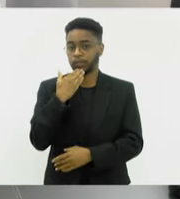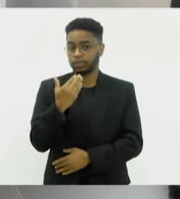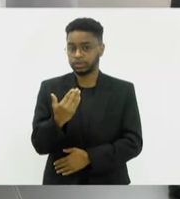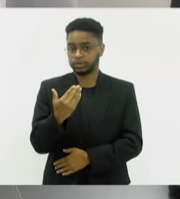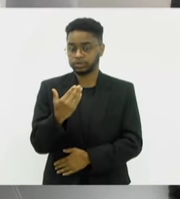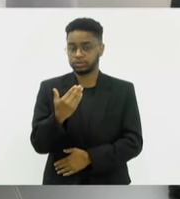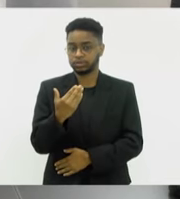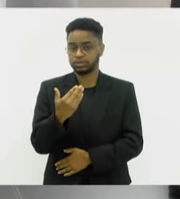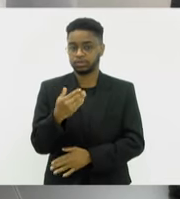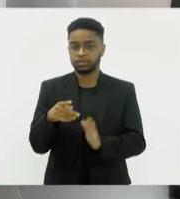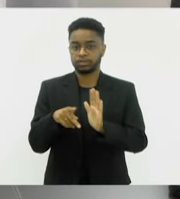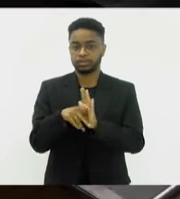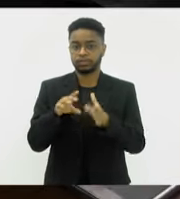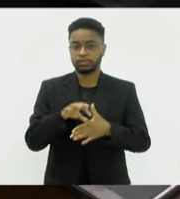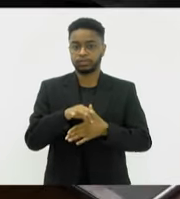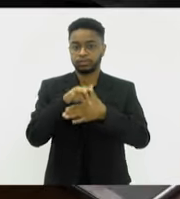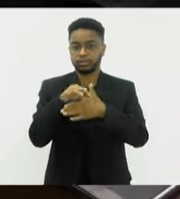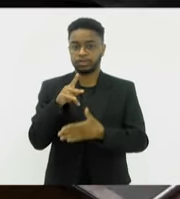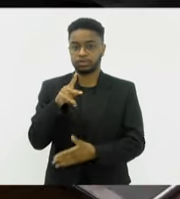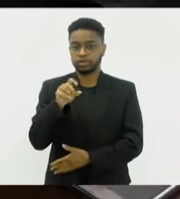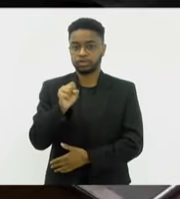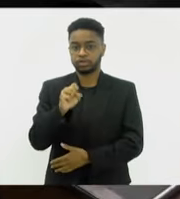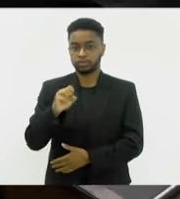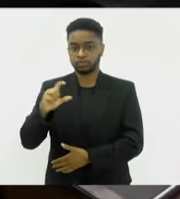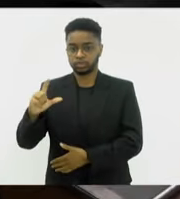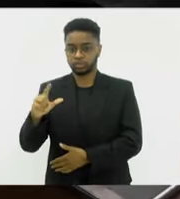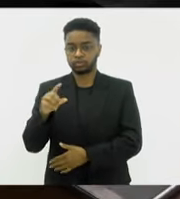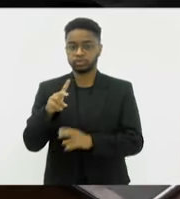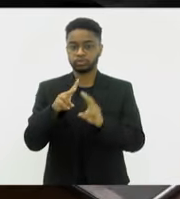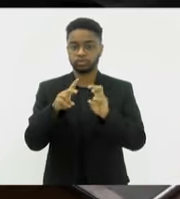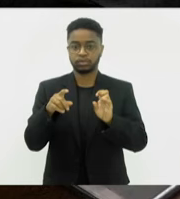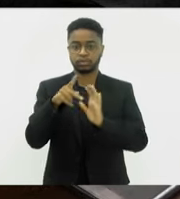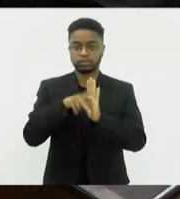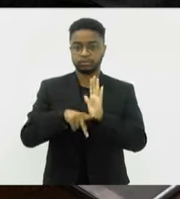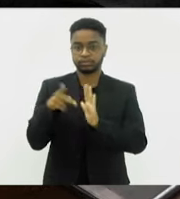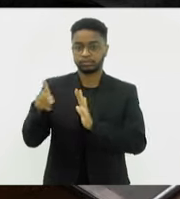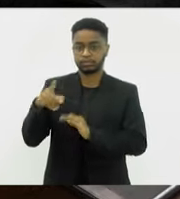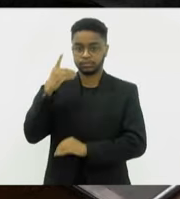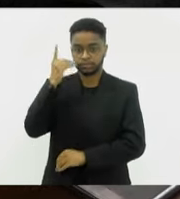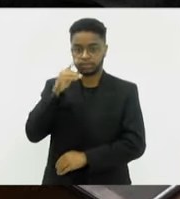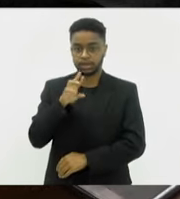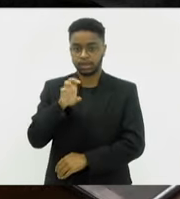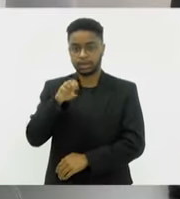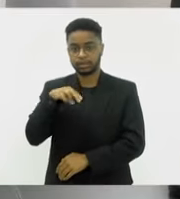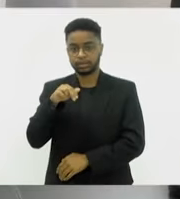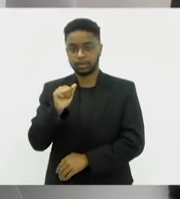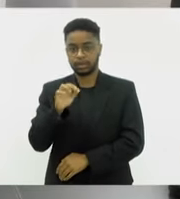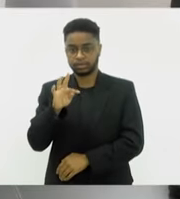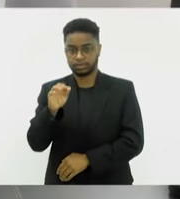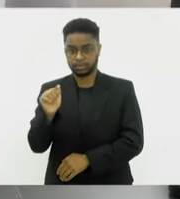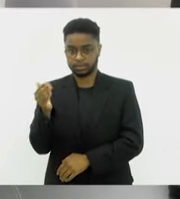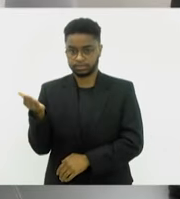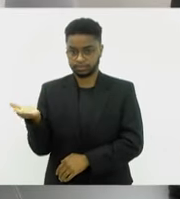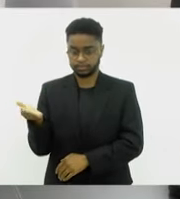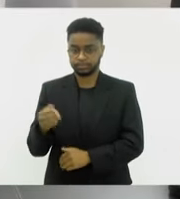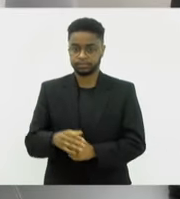da liderança do PSOL sobre um projeto da deputada Renata Souza. A deputada Renata Souza,